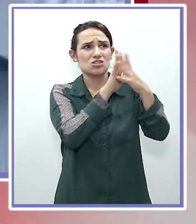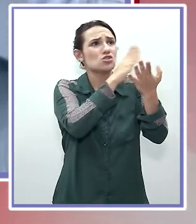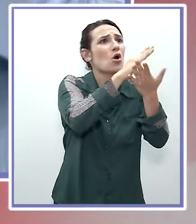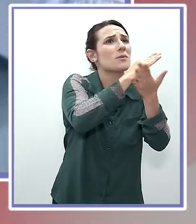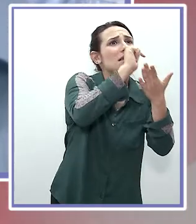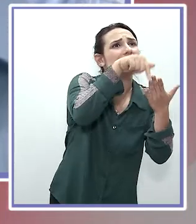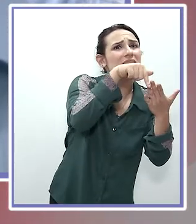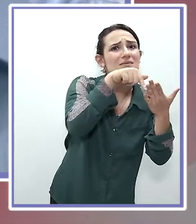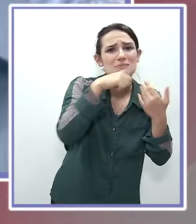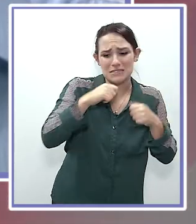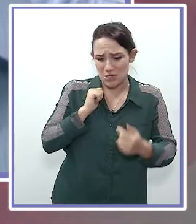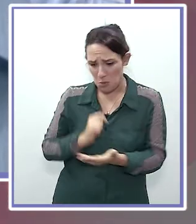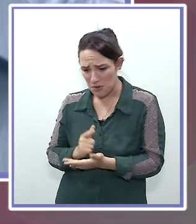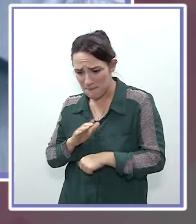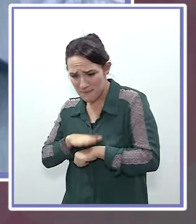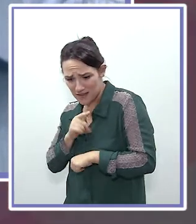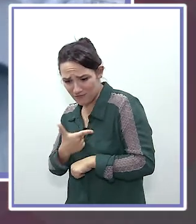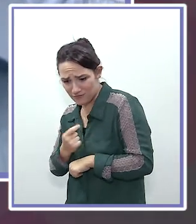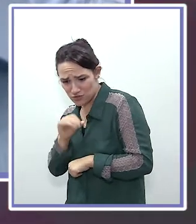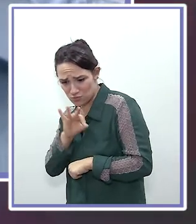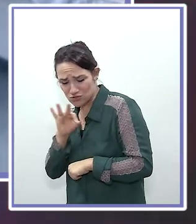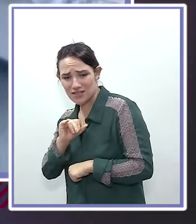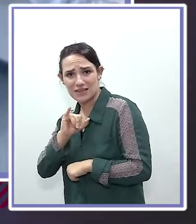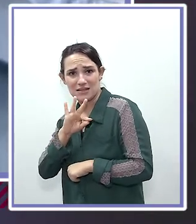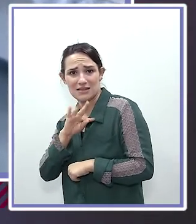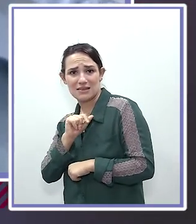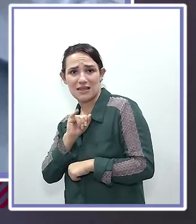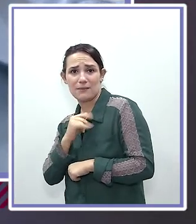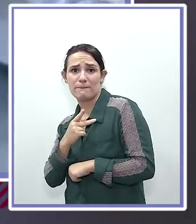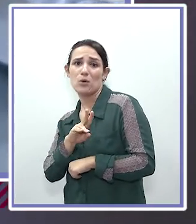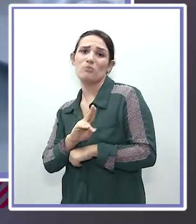também desliga algumas usinas durante o período da noite, né?